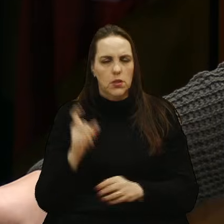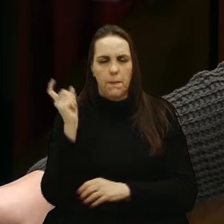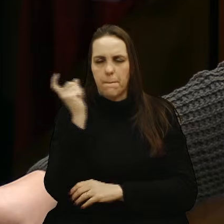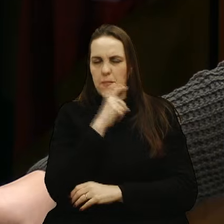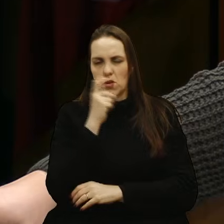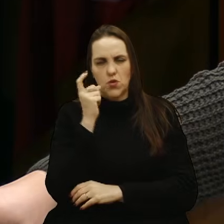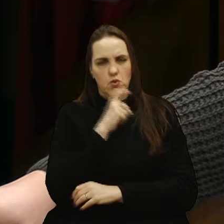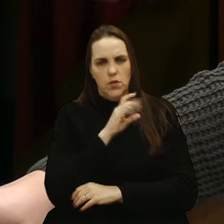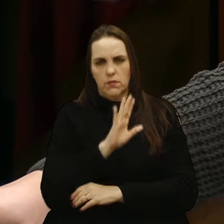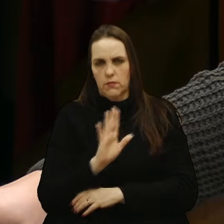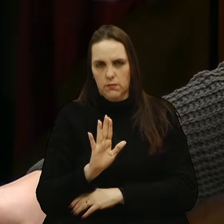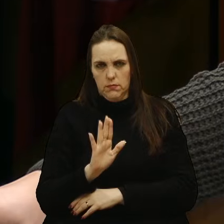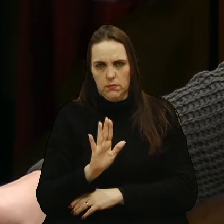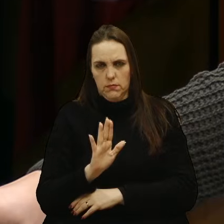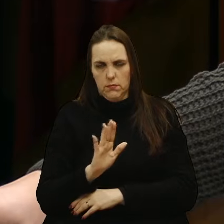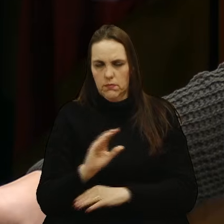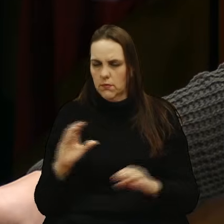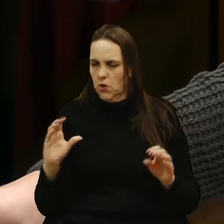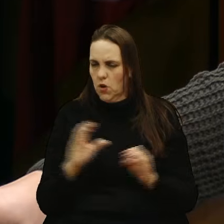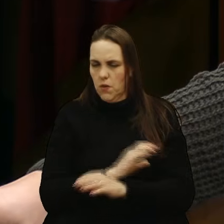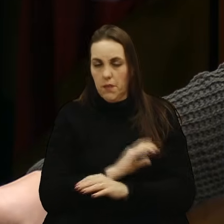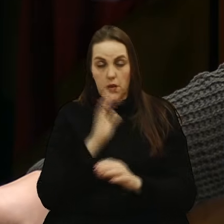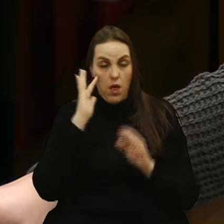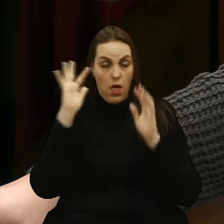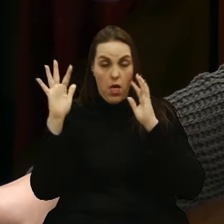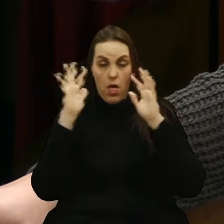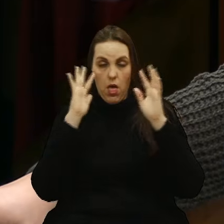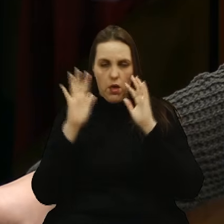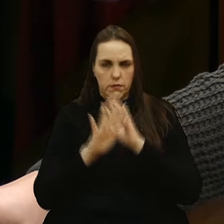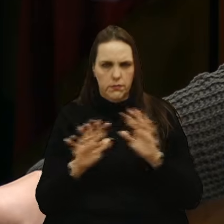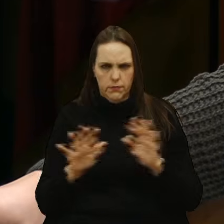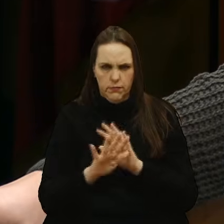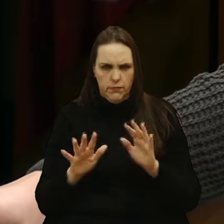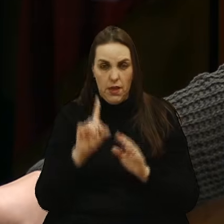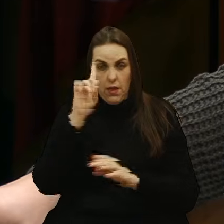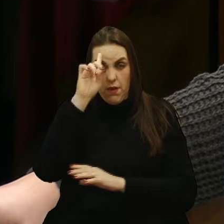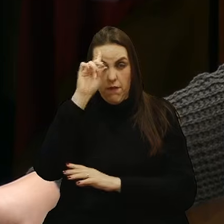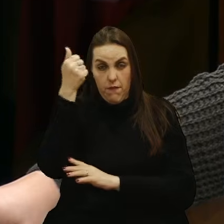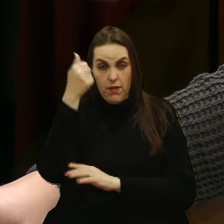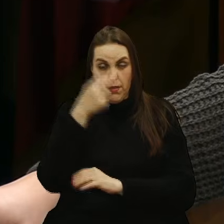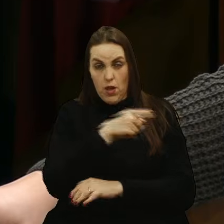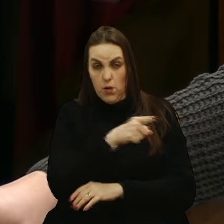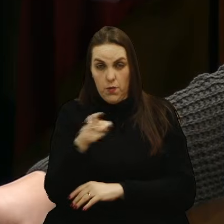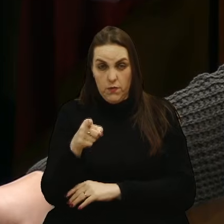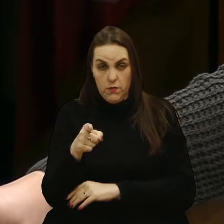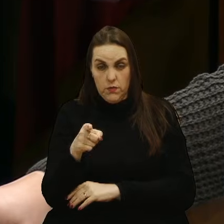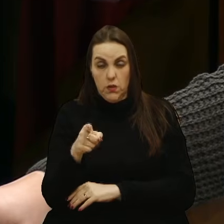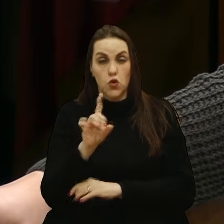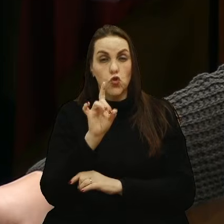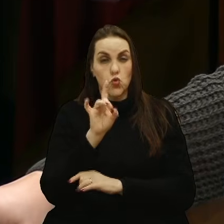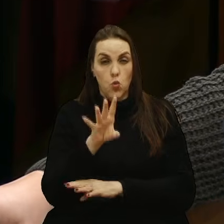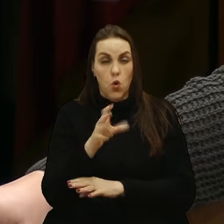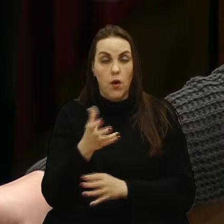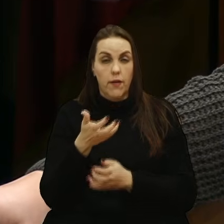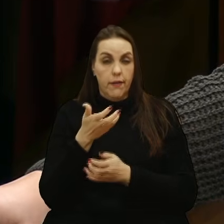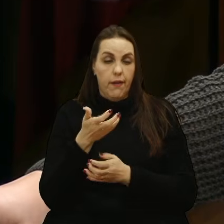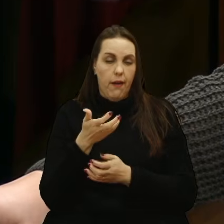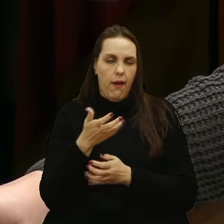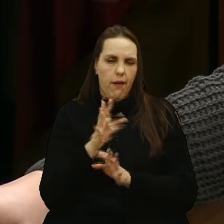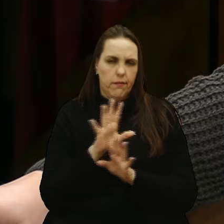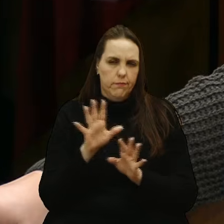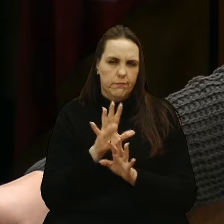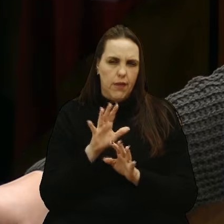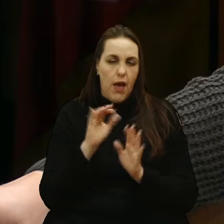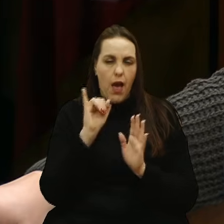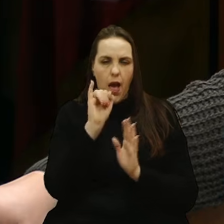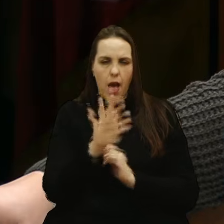mentira, tá? Ilusões e historinhas que inventaram aos senhores a fim de denegrir a